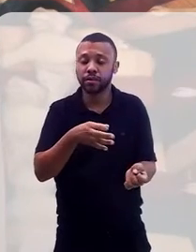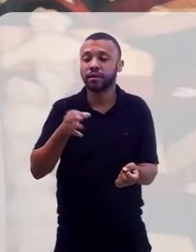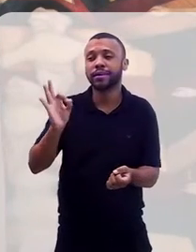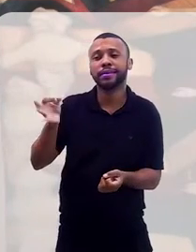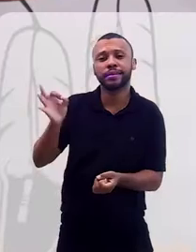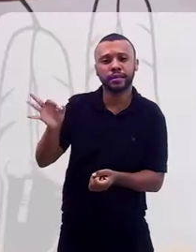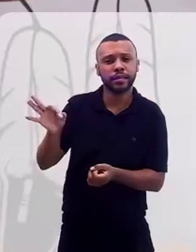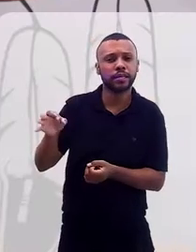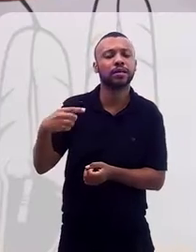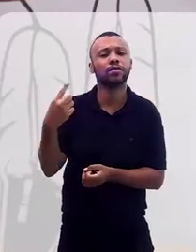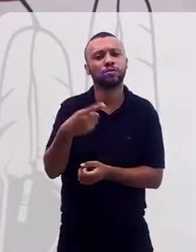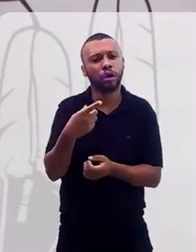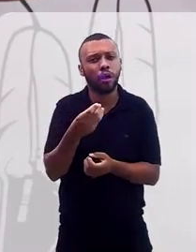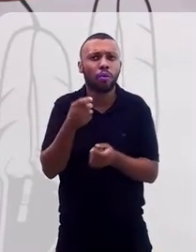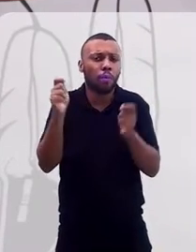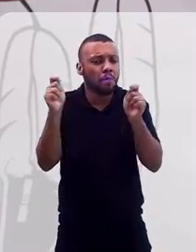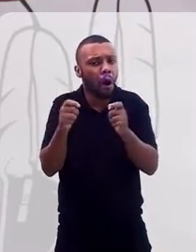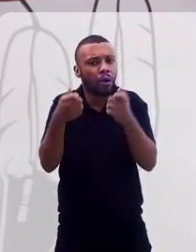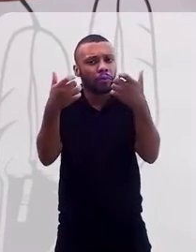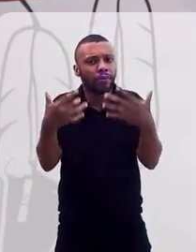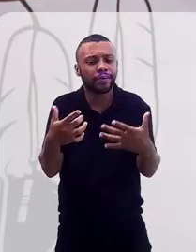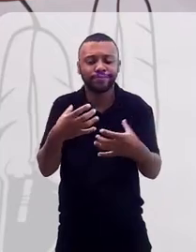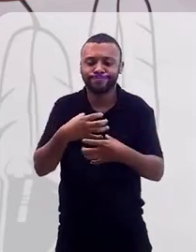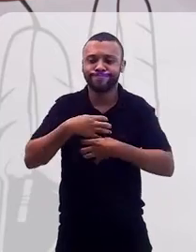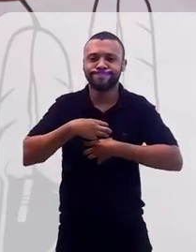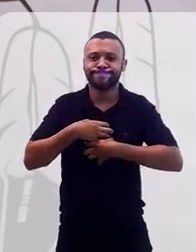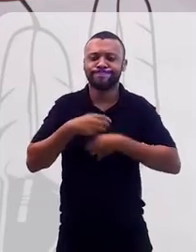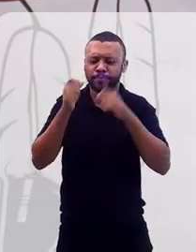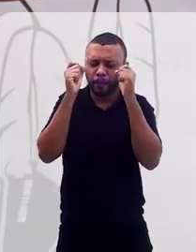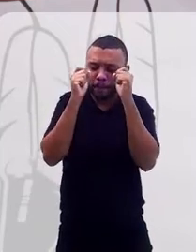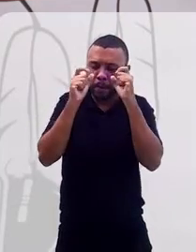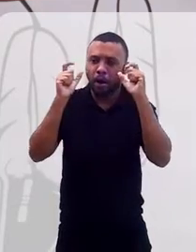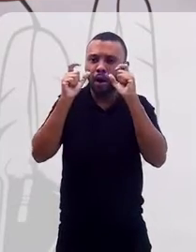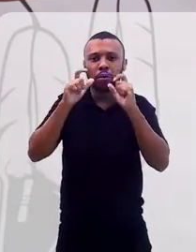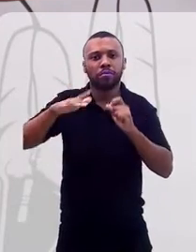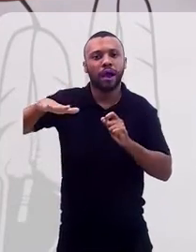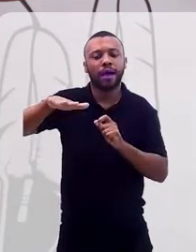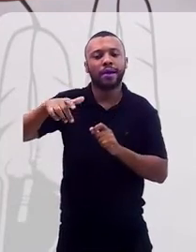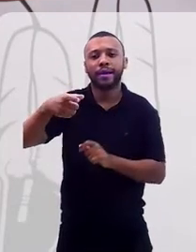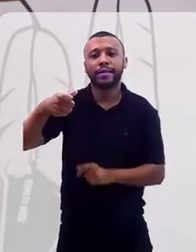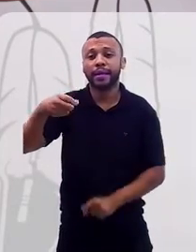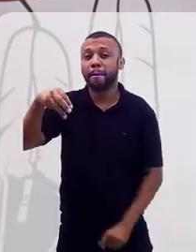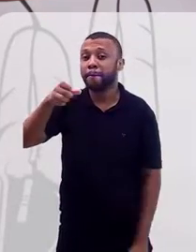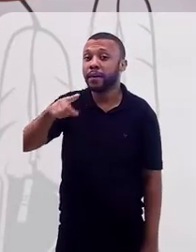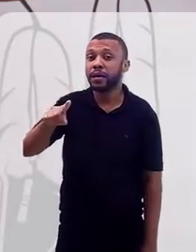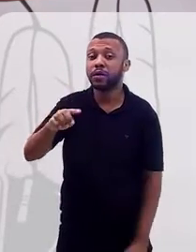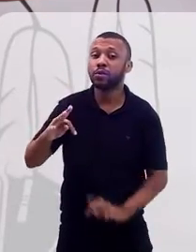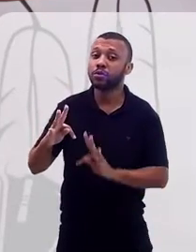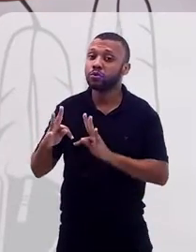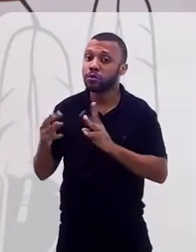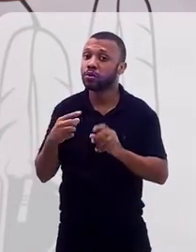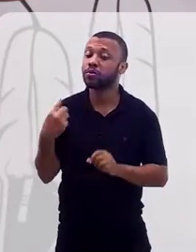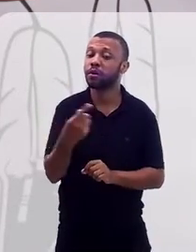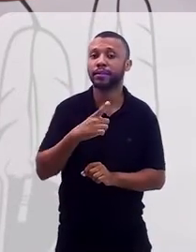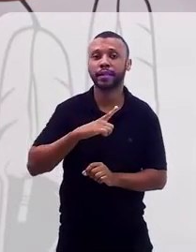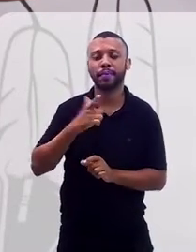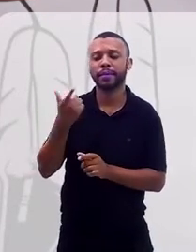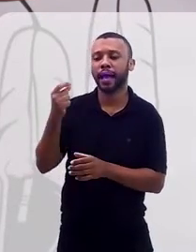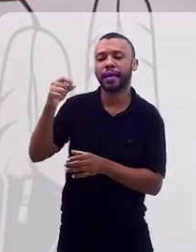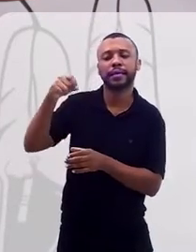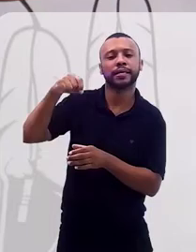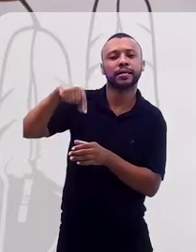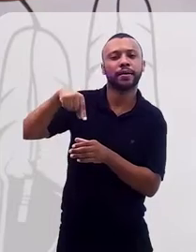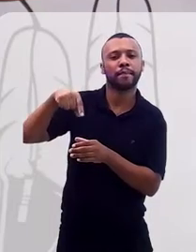porque eh a gente fala que você pode despertar o seu lado chaman porque todos teríamos